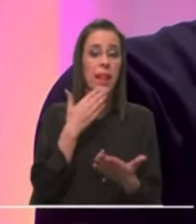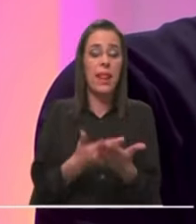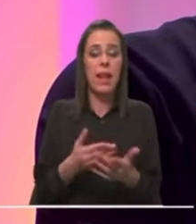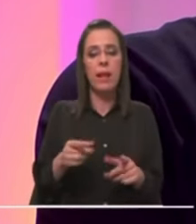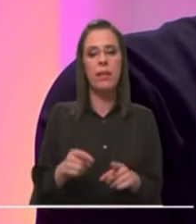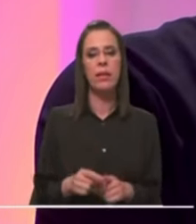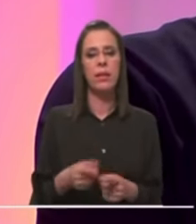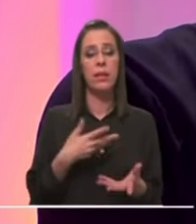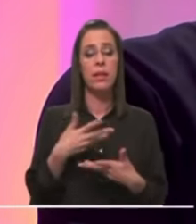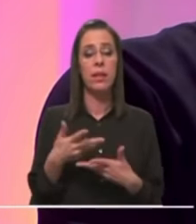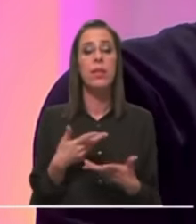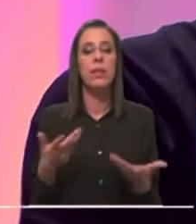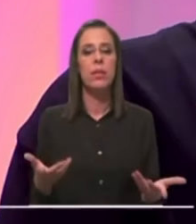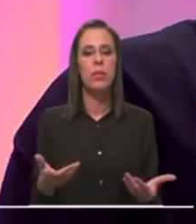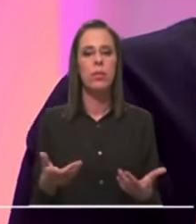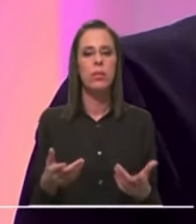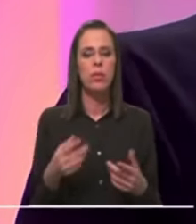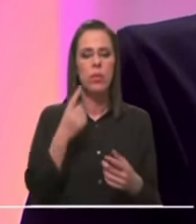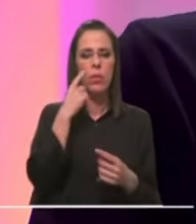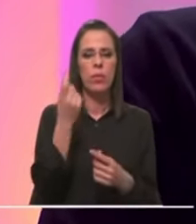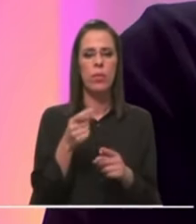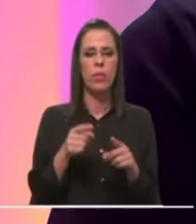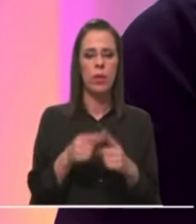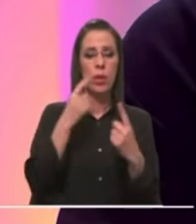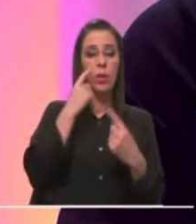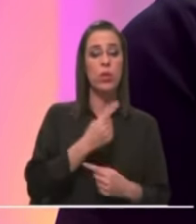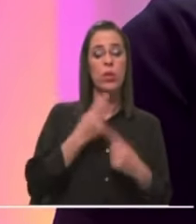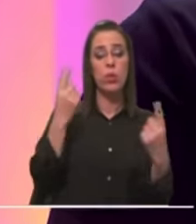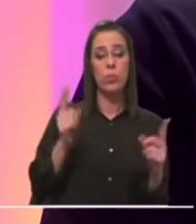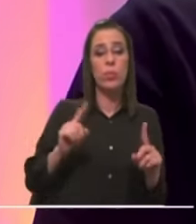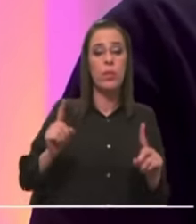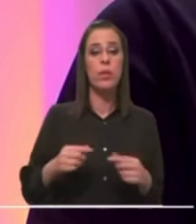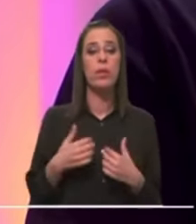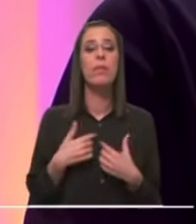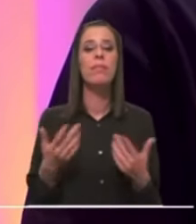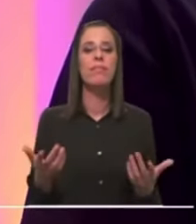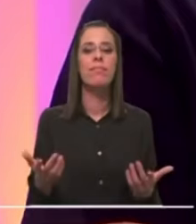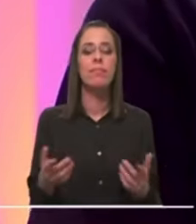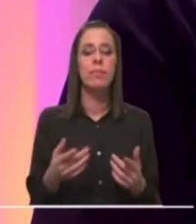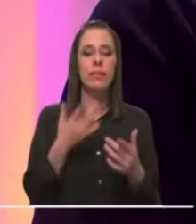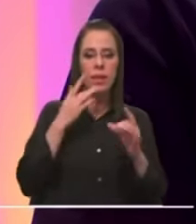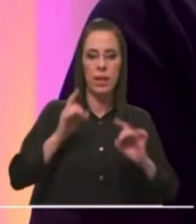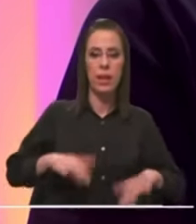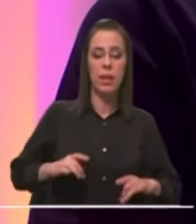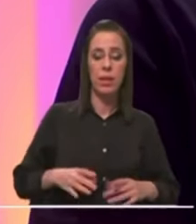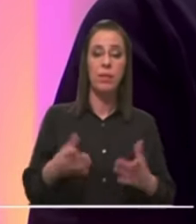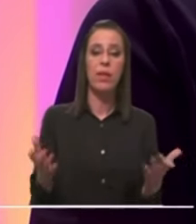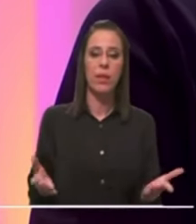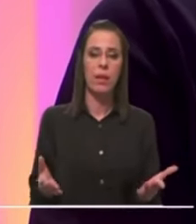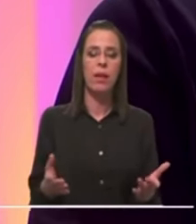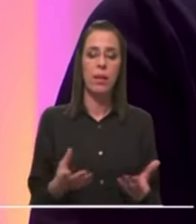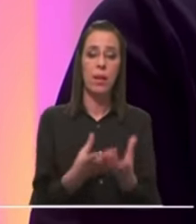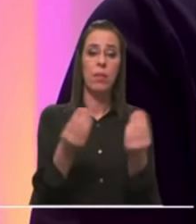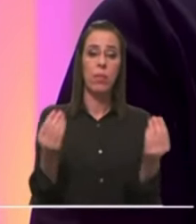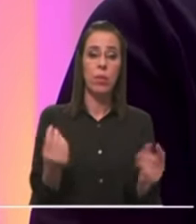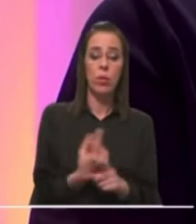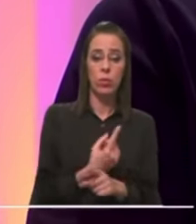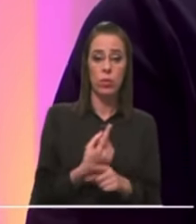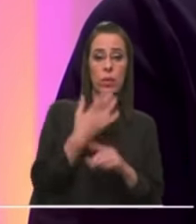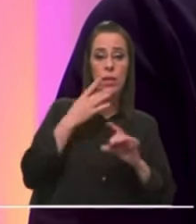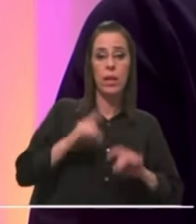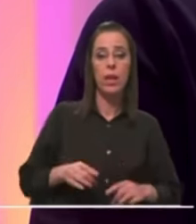essa as relações nunca procurei muito essa exposição hh evitei mesmo em em muitos